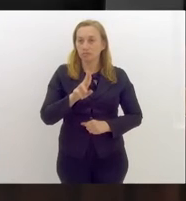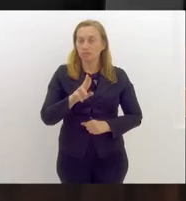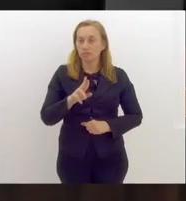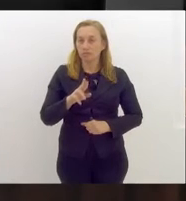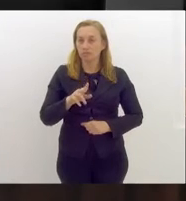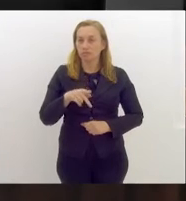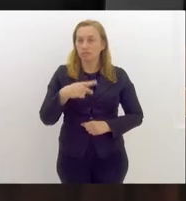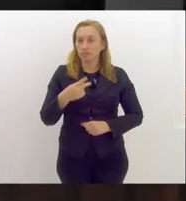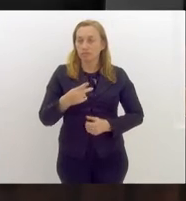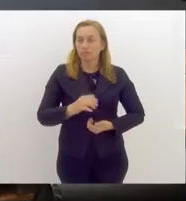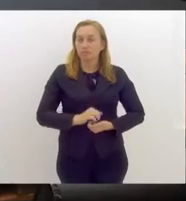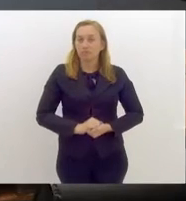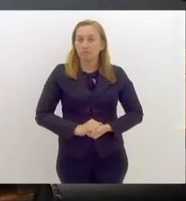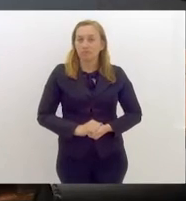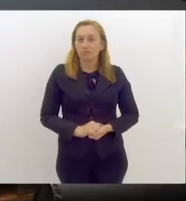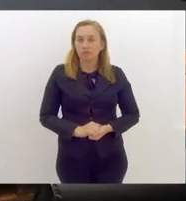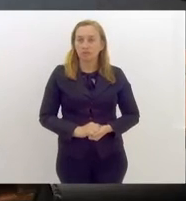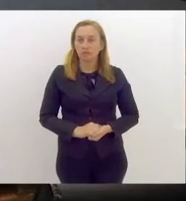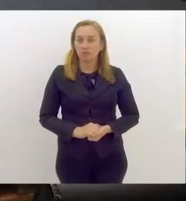próximo